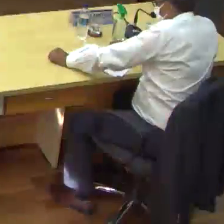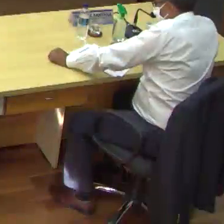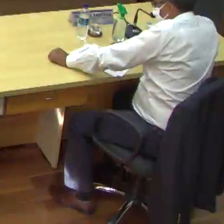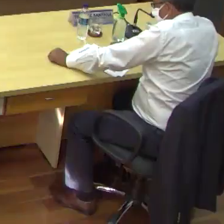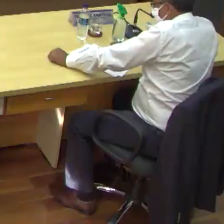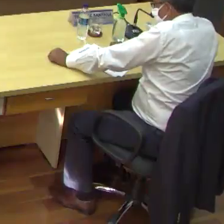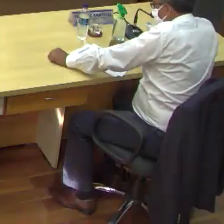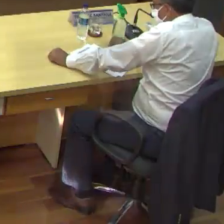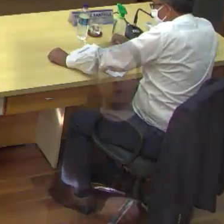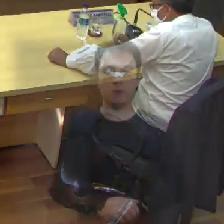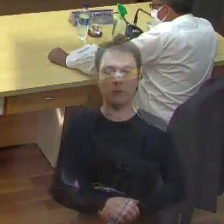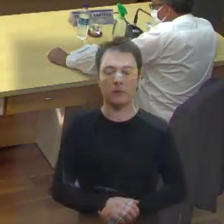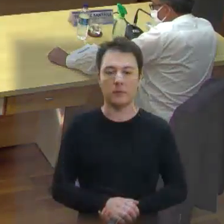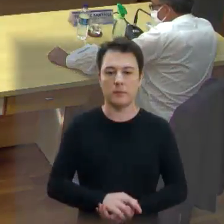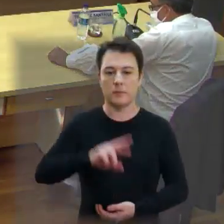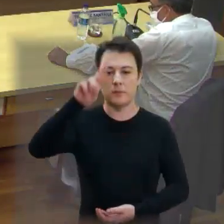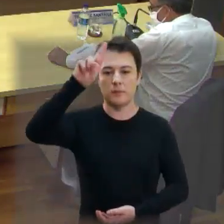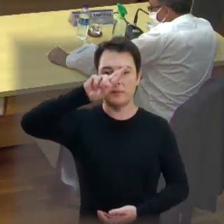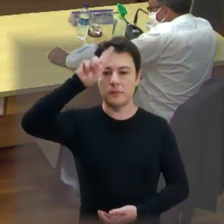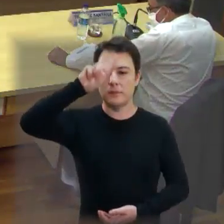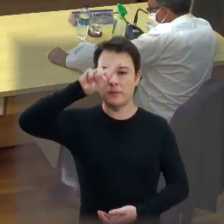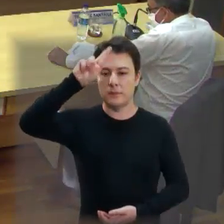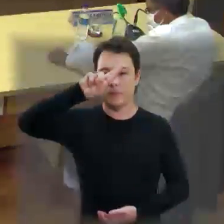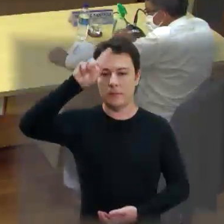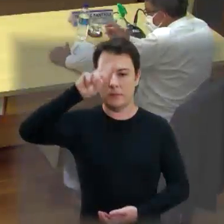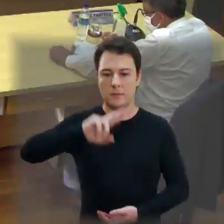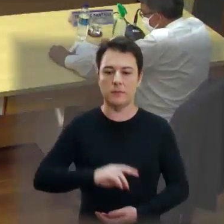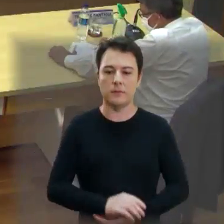Vereador Rafael de Ângelo fará uso da palavra.